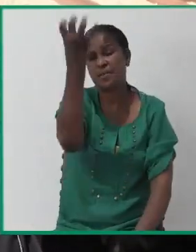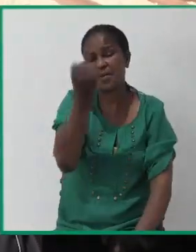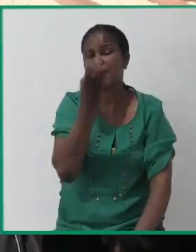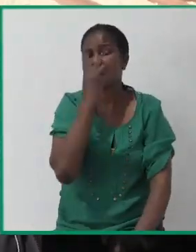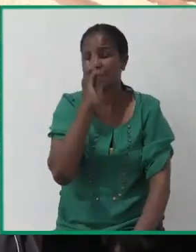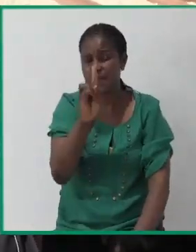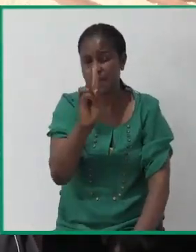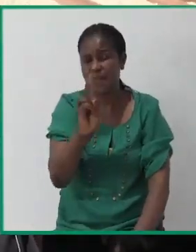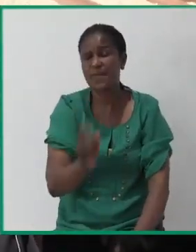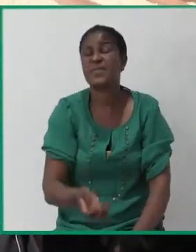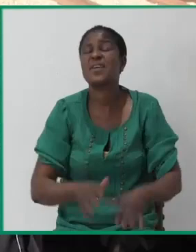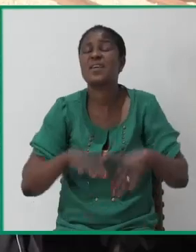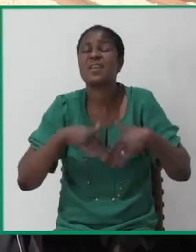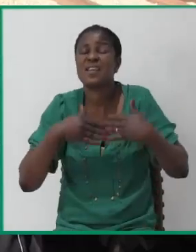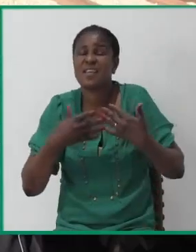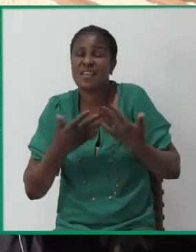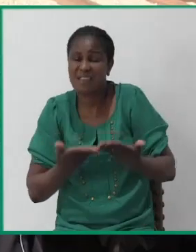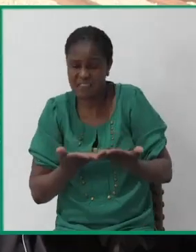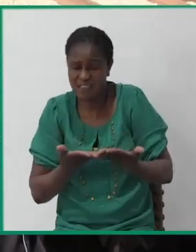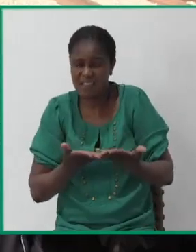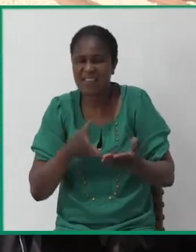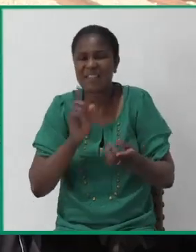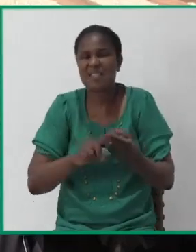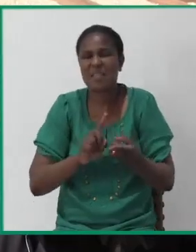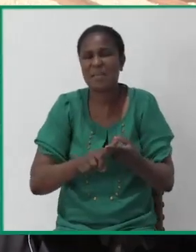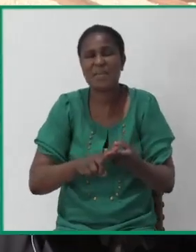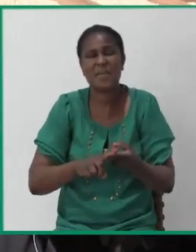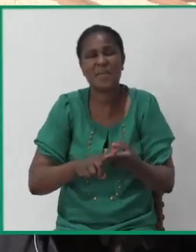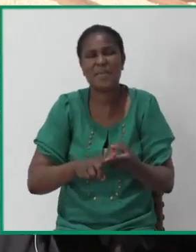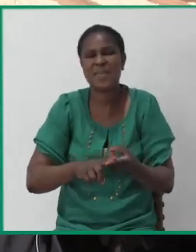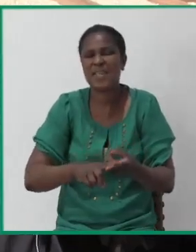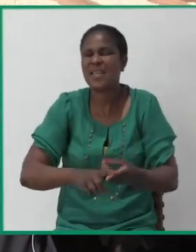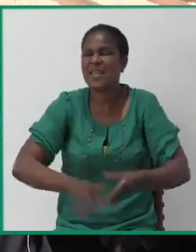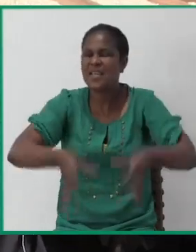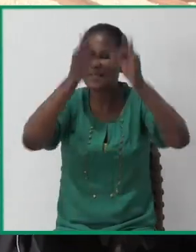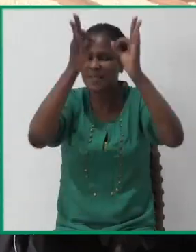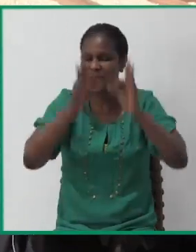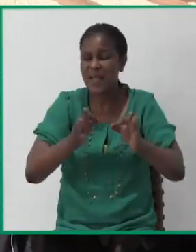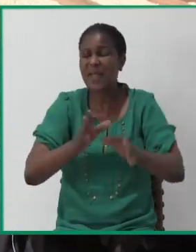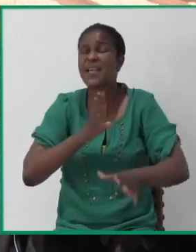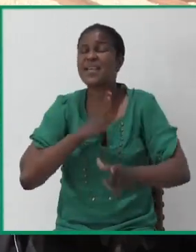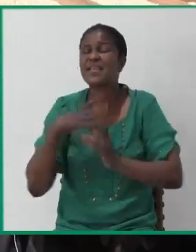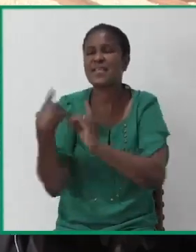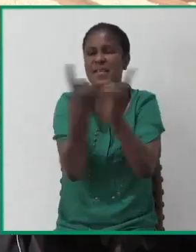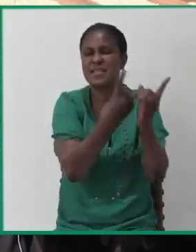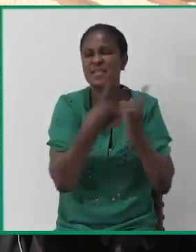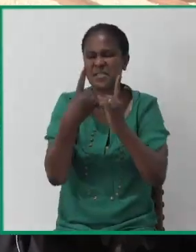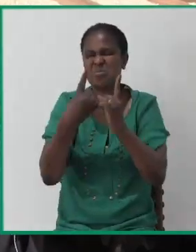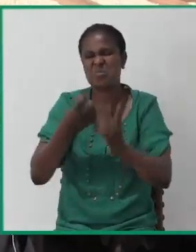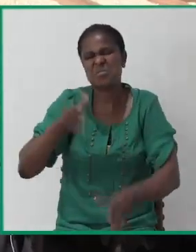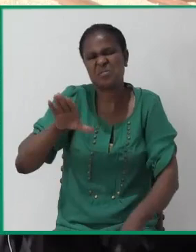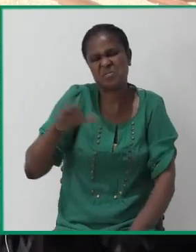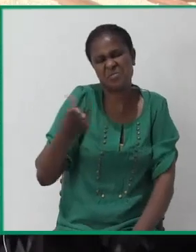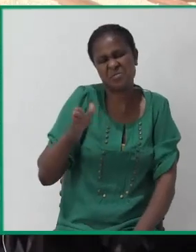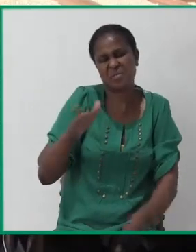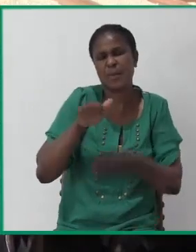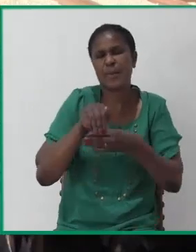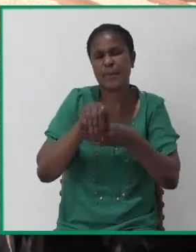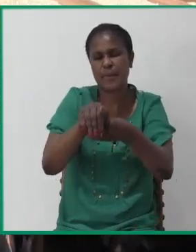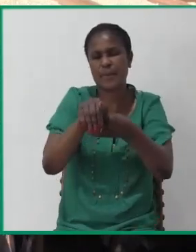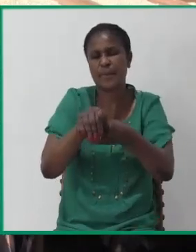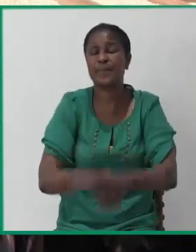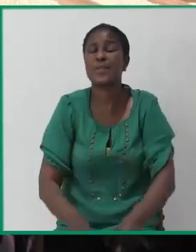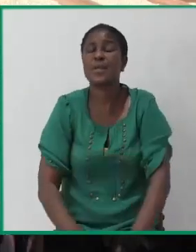foi possível ver e confirmar que existem condições mínimas para poder seguir em